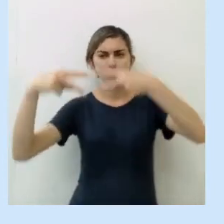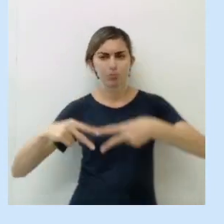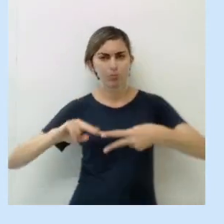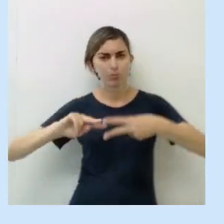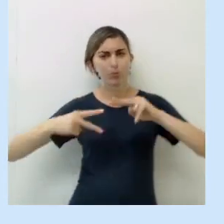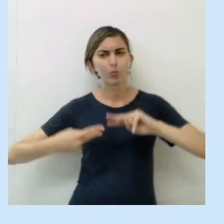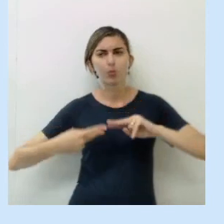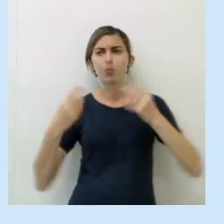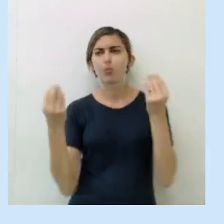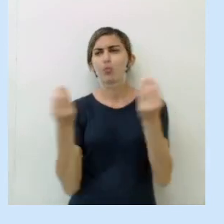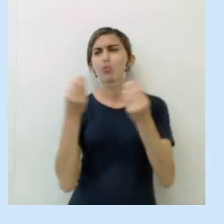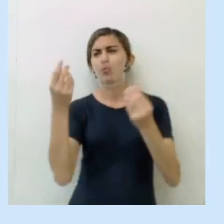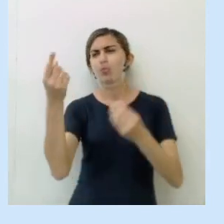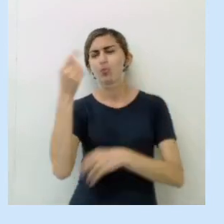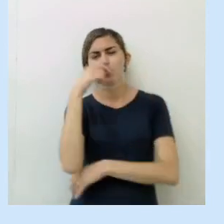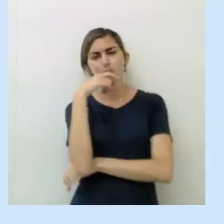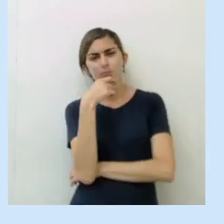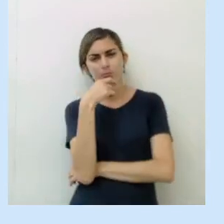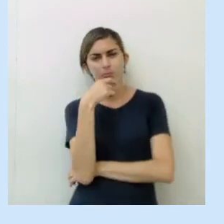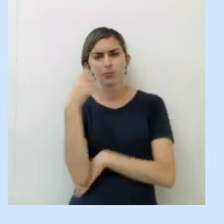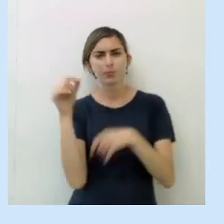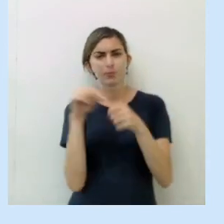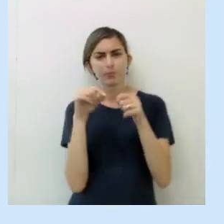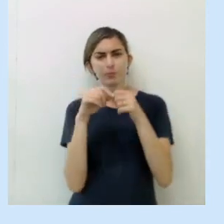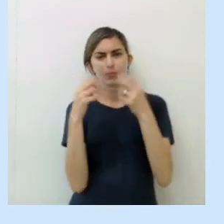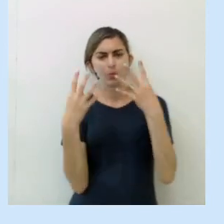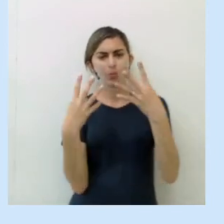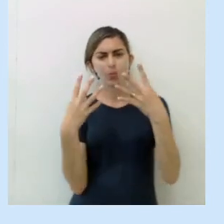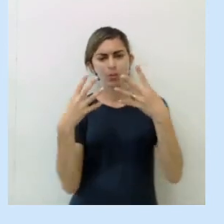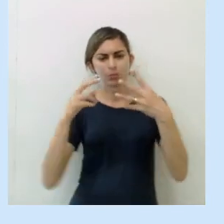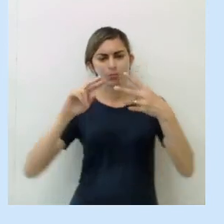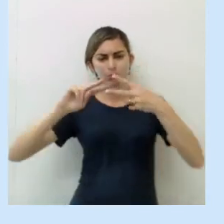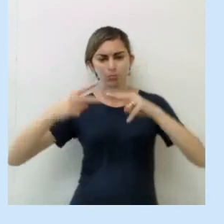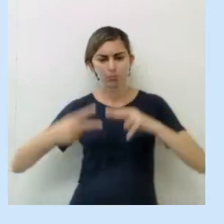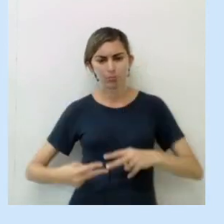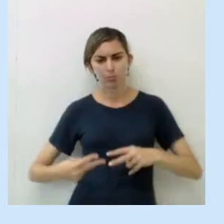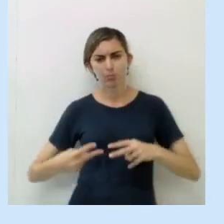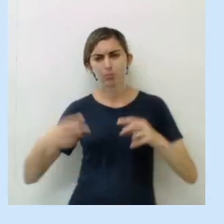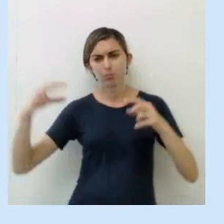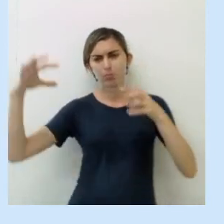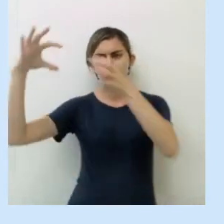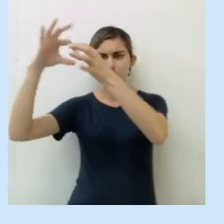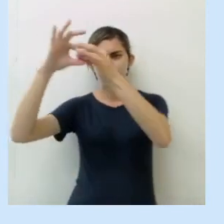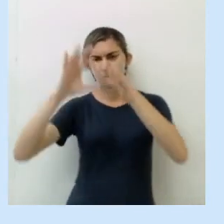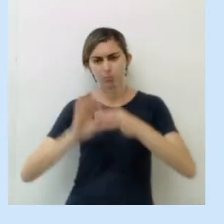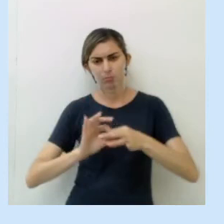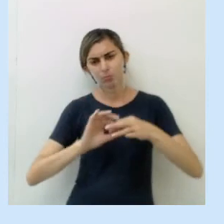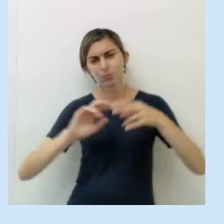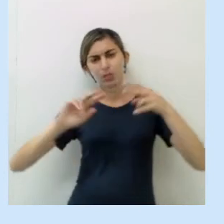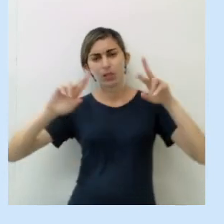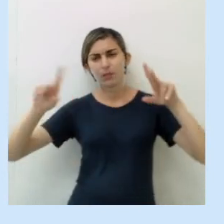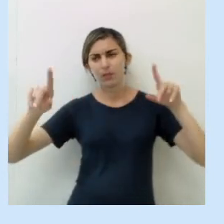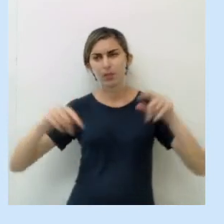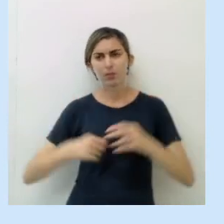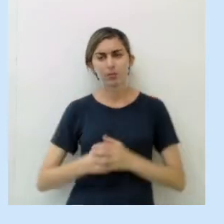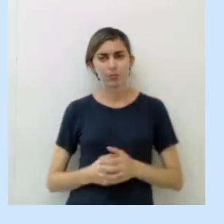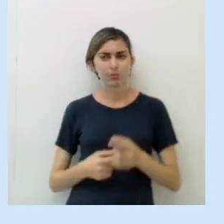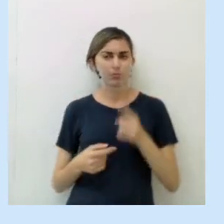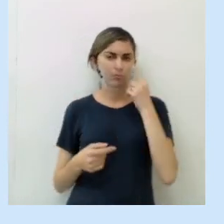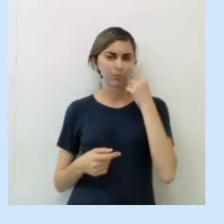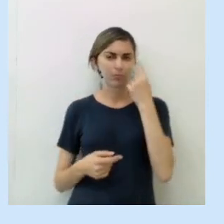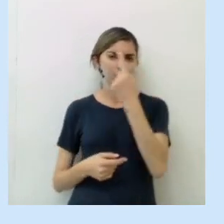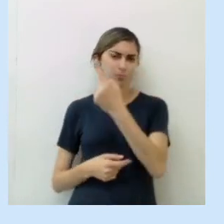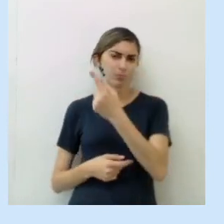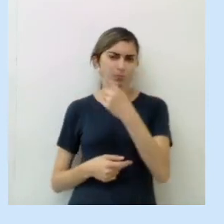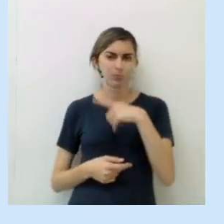negócio, como é que esse babado ia ficar aí se ele tivesse 4 ligantes, hein, gente? Como é que seria isso? Então, para